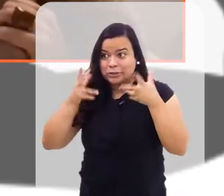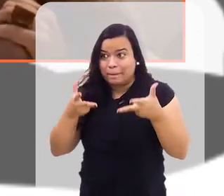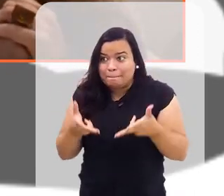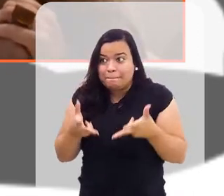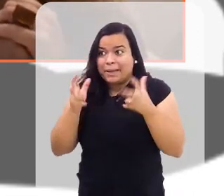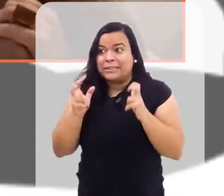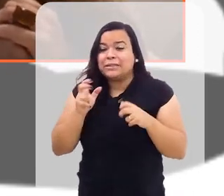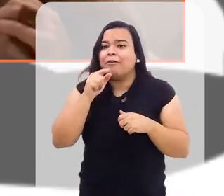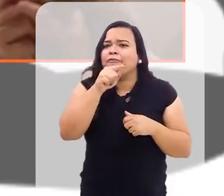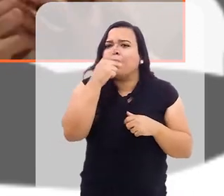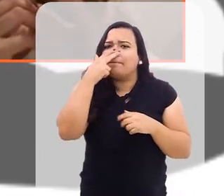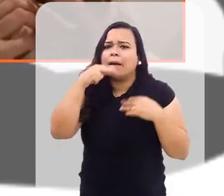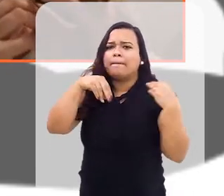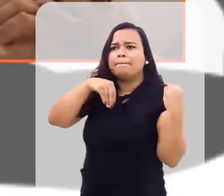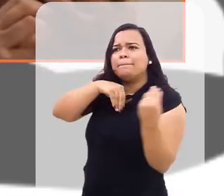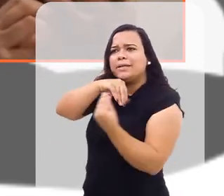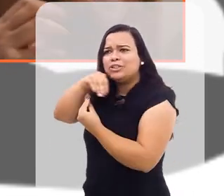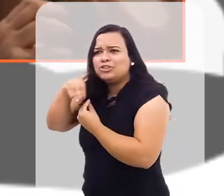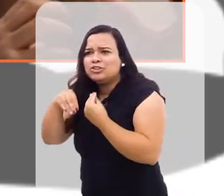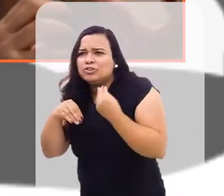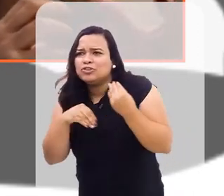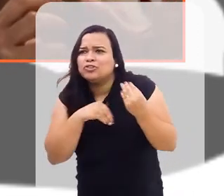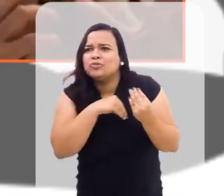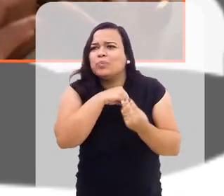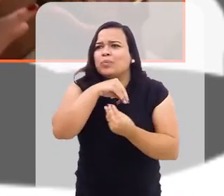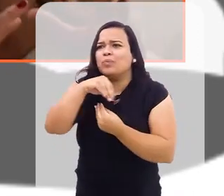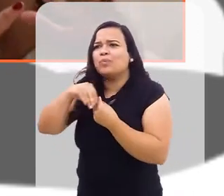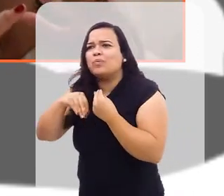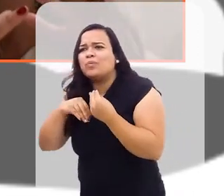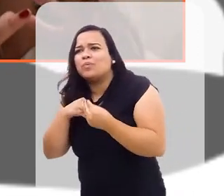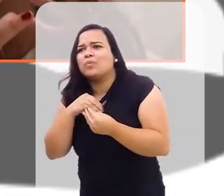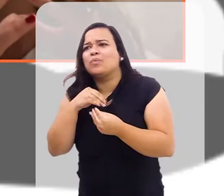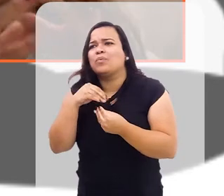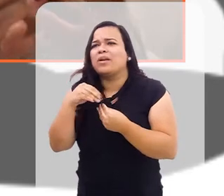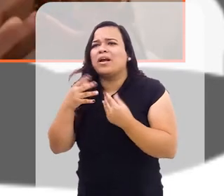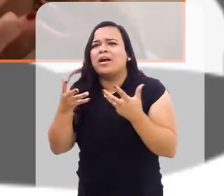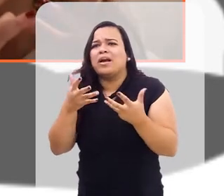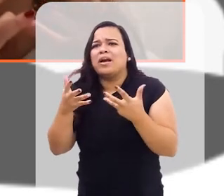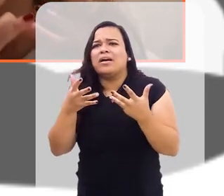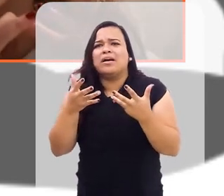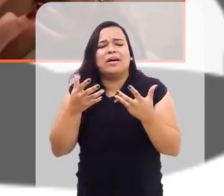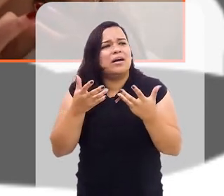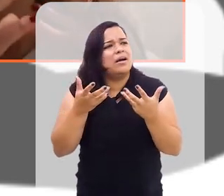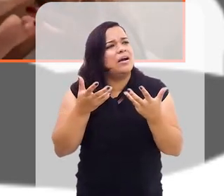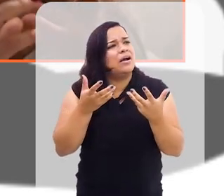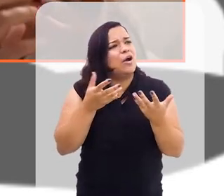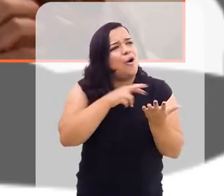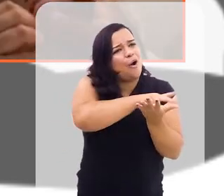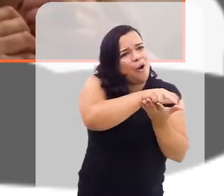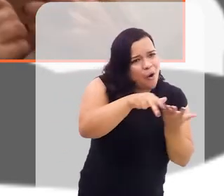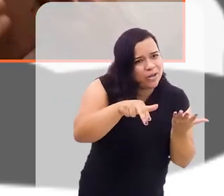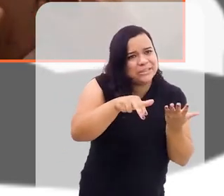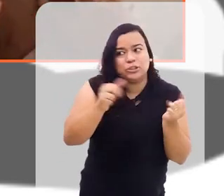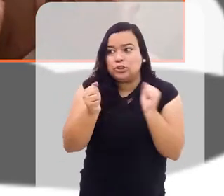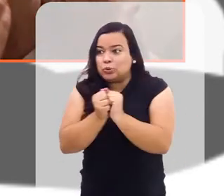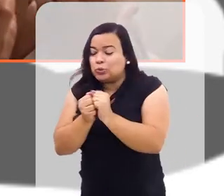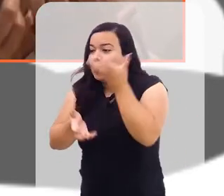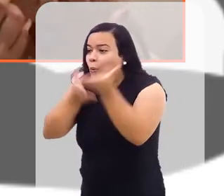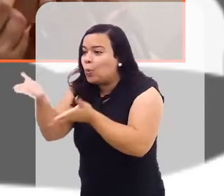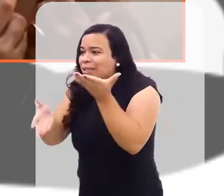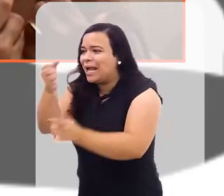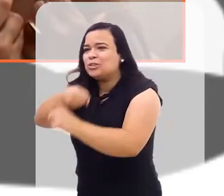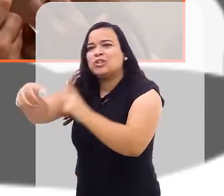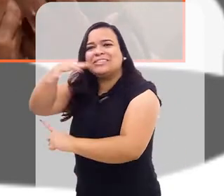que você mistura um pouco de thriller com um pouco de cuidado social, né? Você tem sempre uma